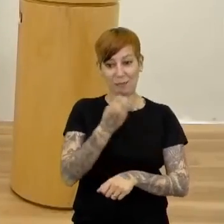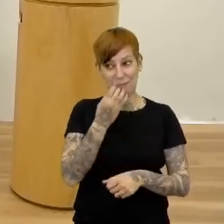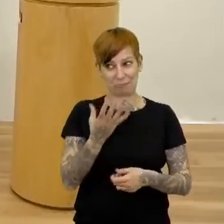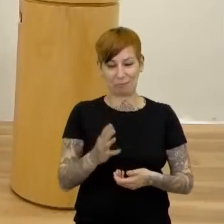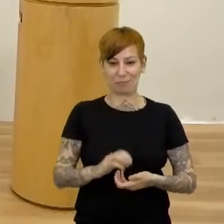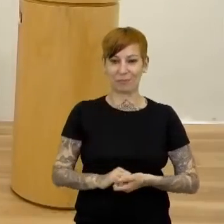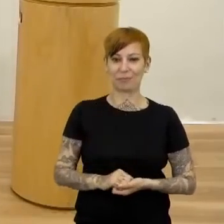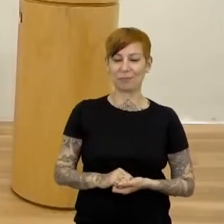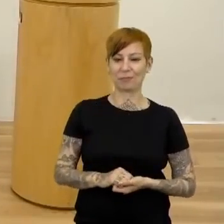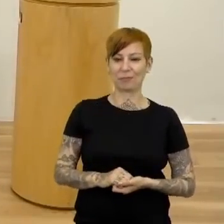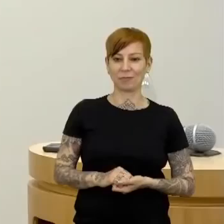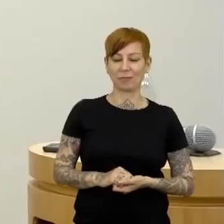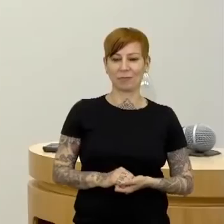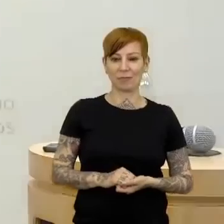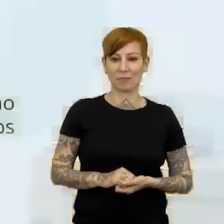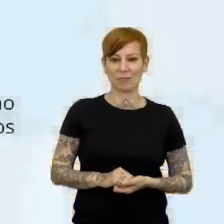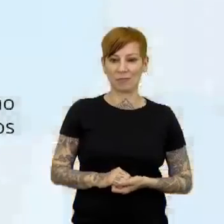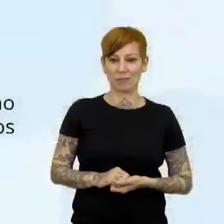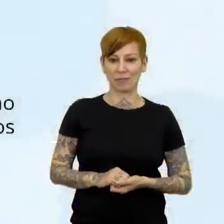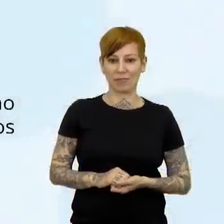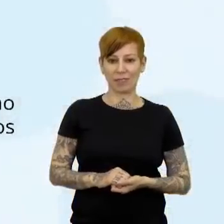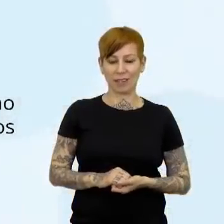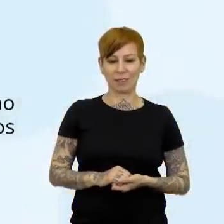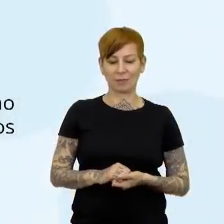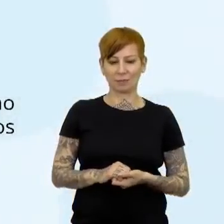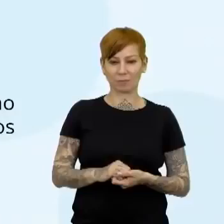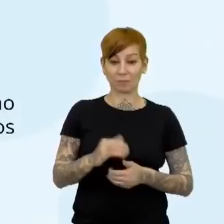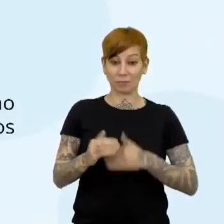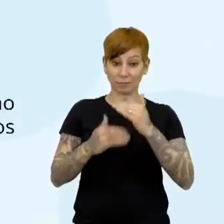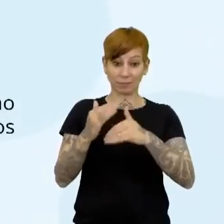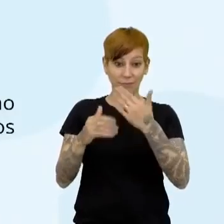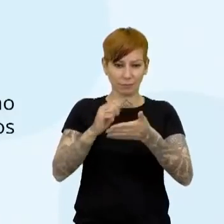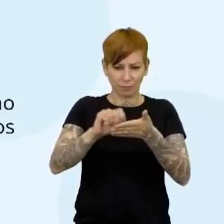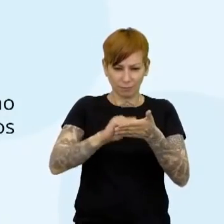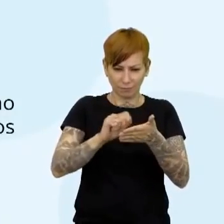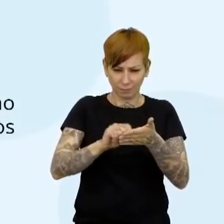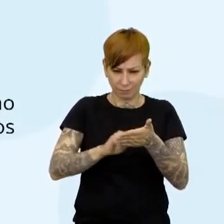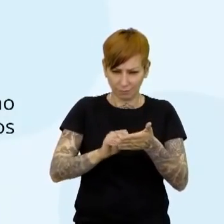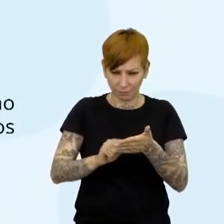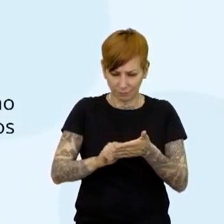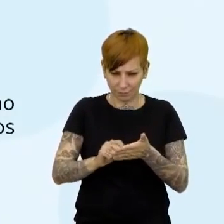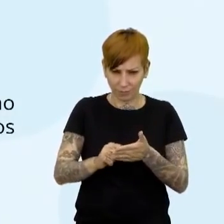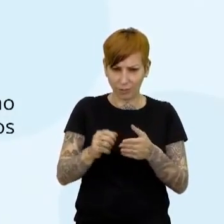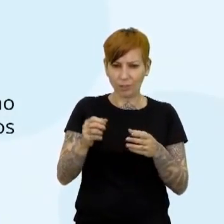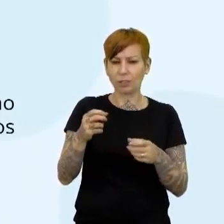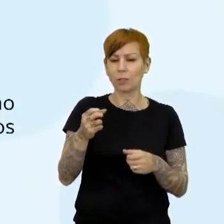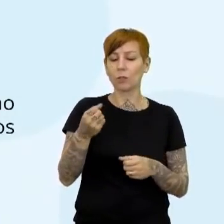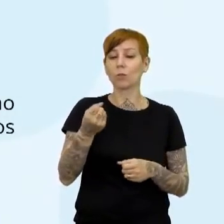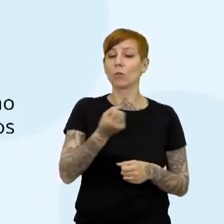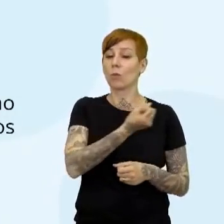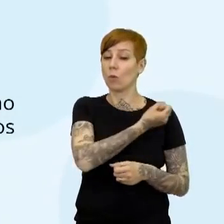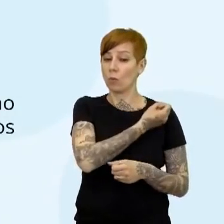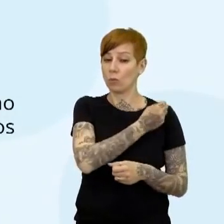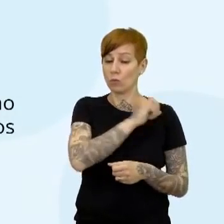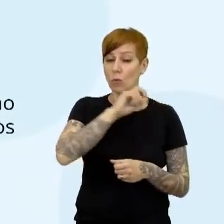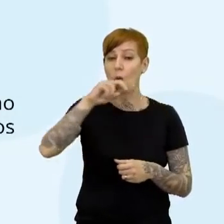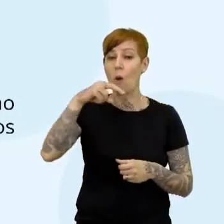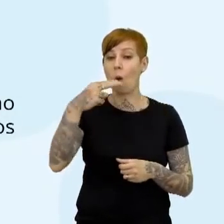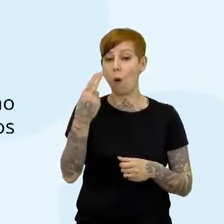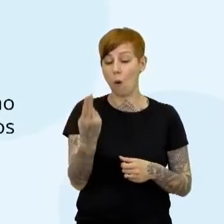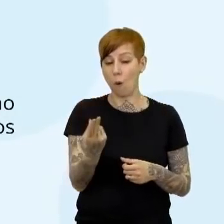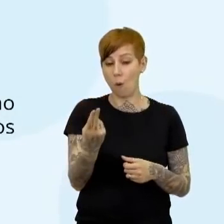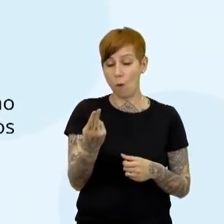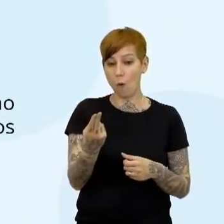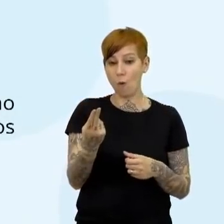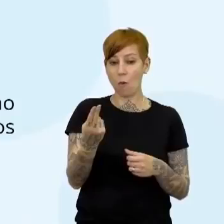bom esse processo olha aqui na telinha esse processo de escrever um número um ou uma expressão na